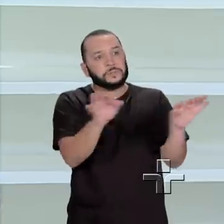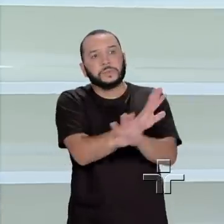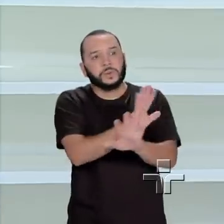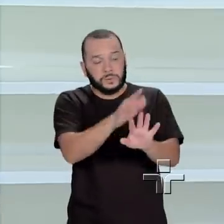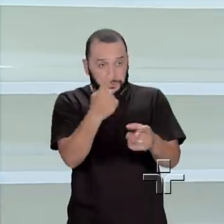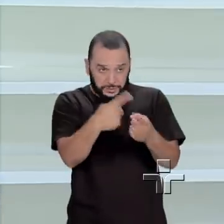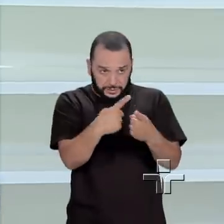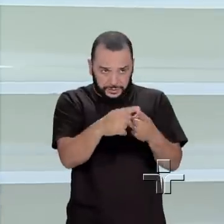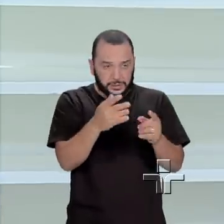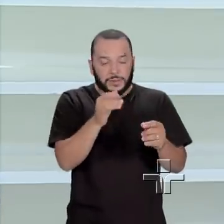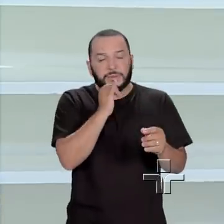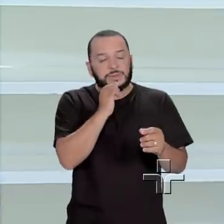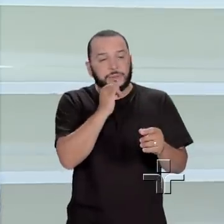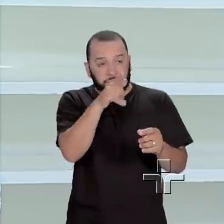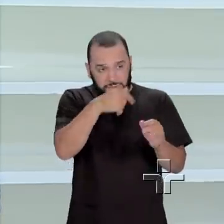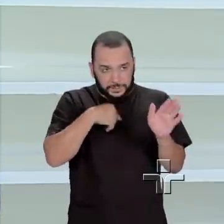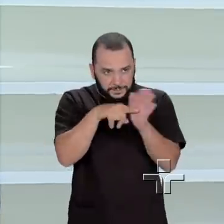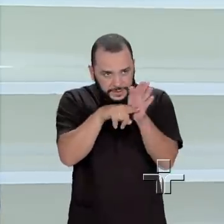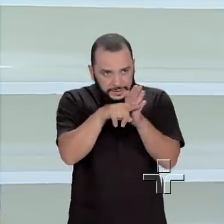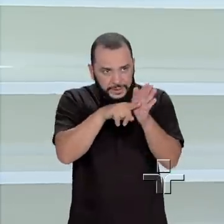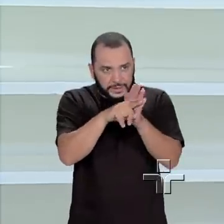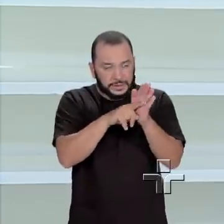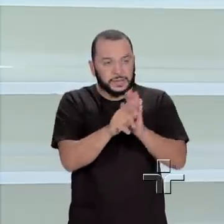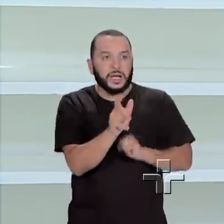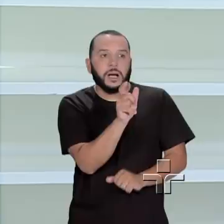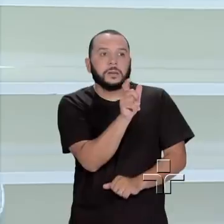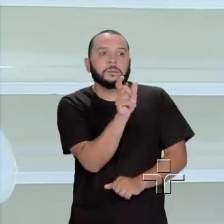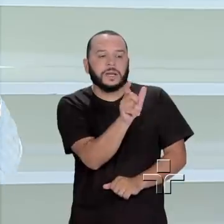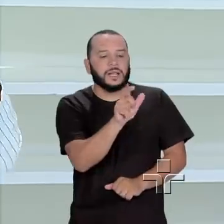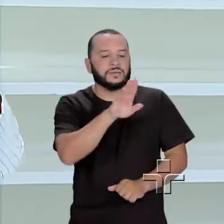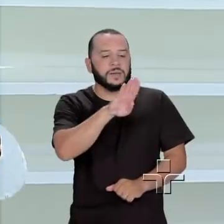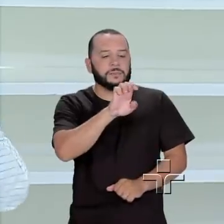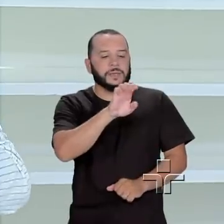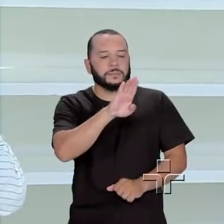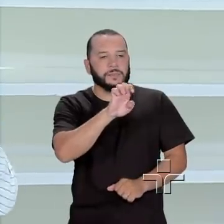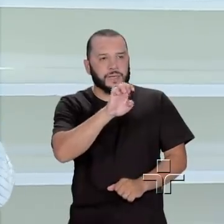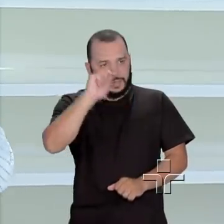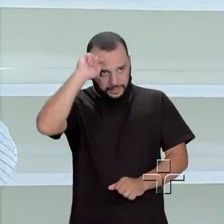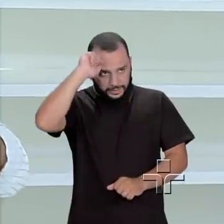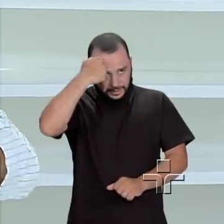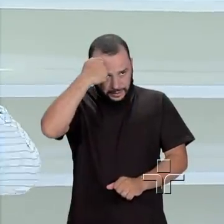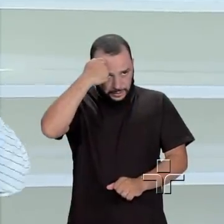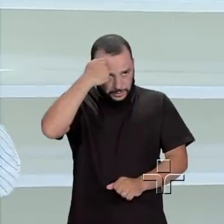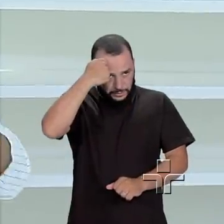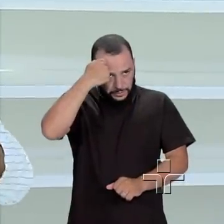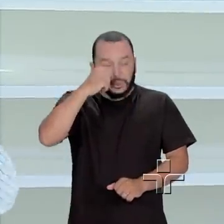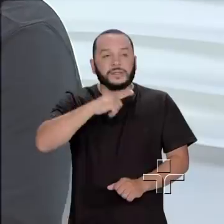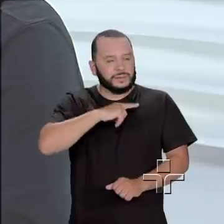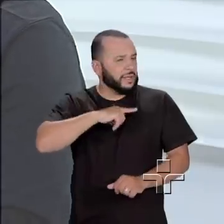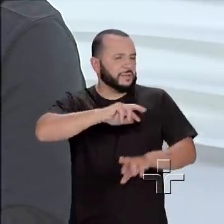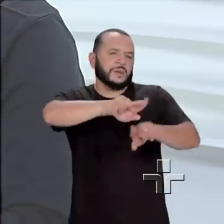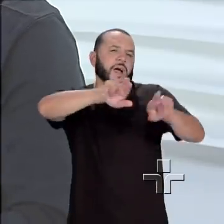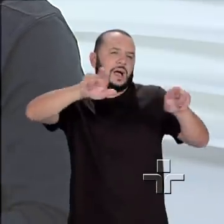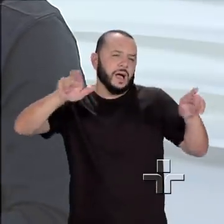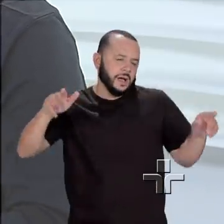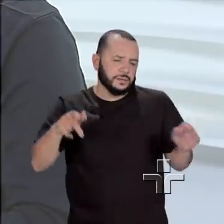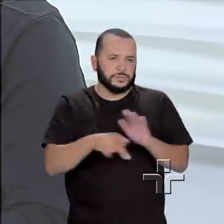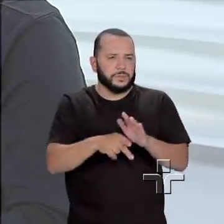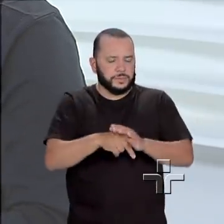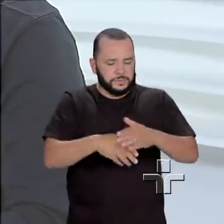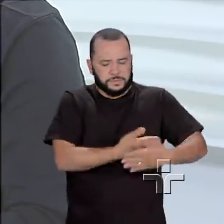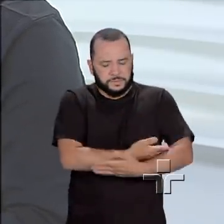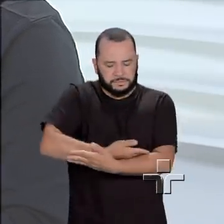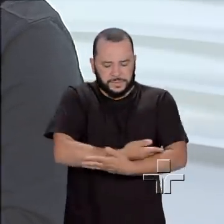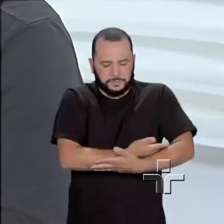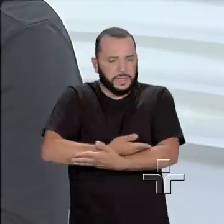site de busca, quando você coloca a palavra bebê negro, você consegue ver milhares de bebês negros. A partir do